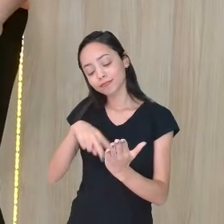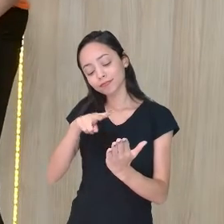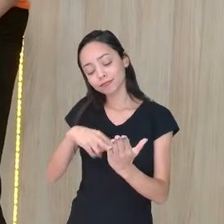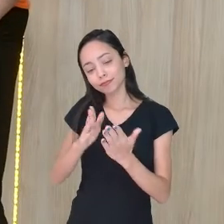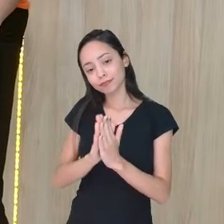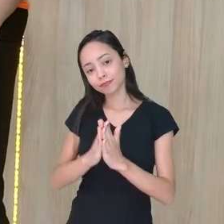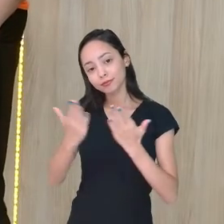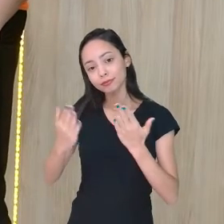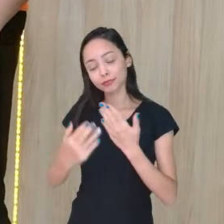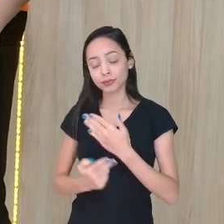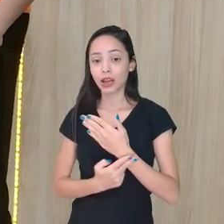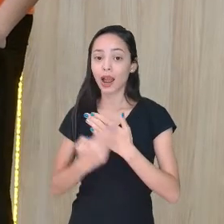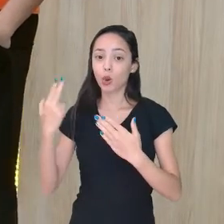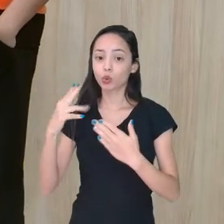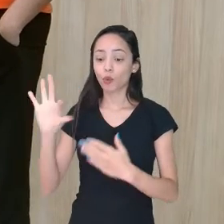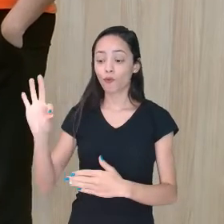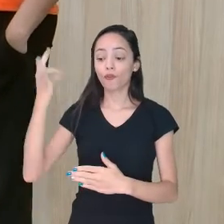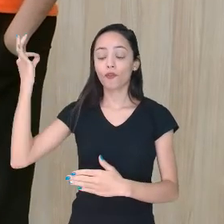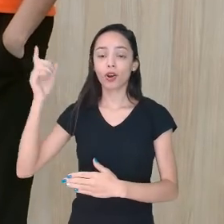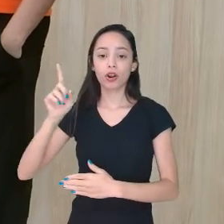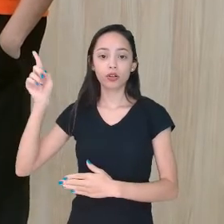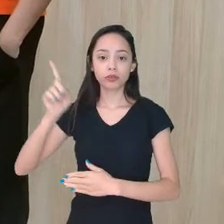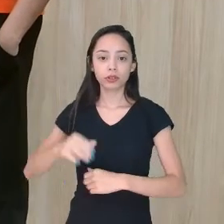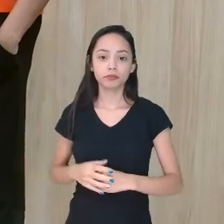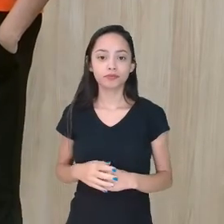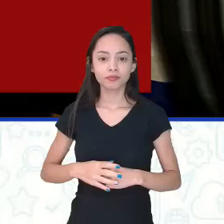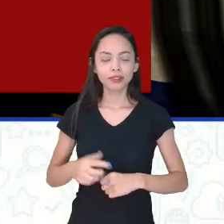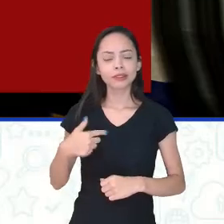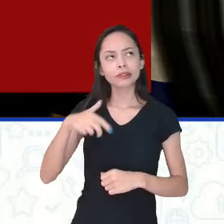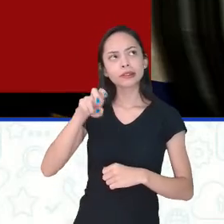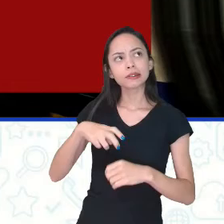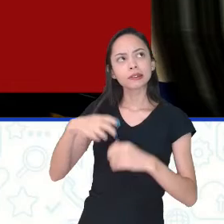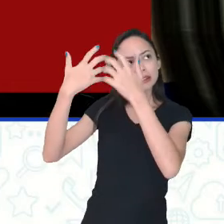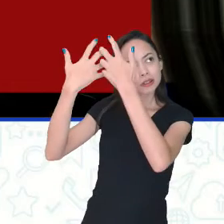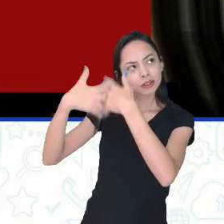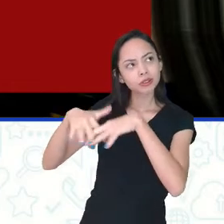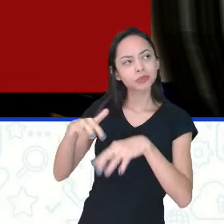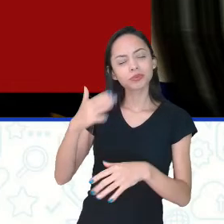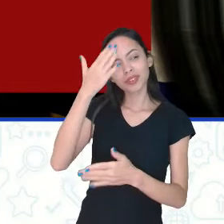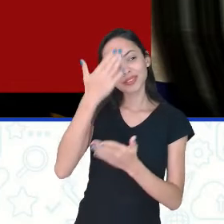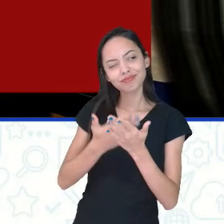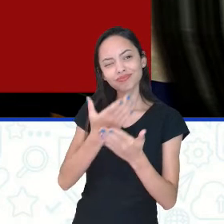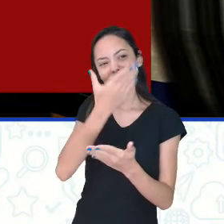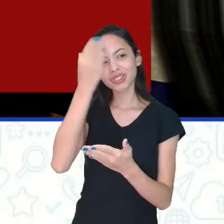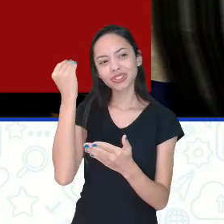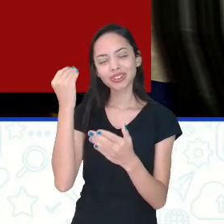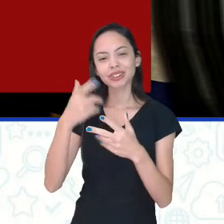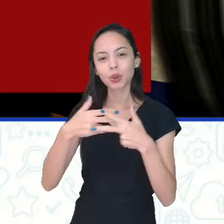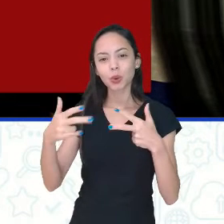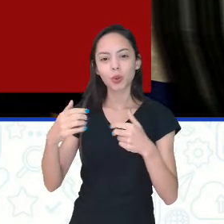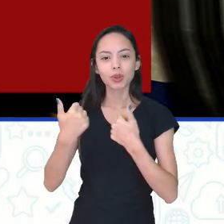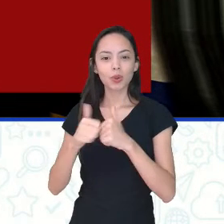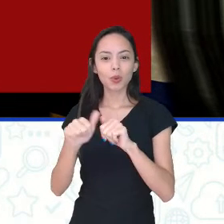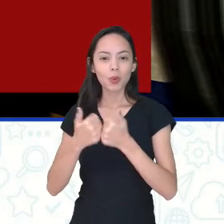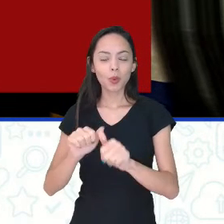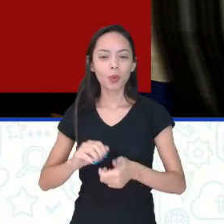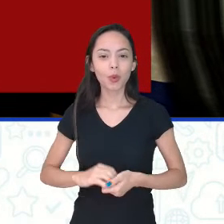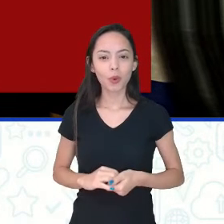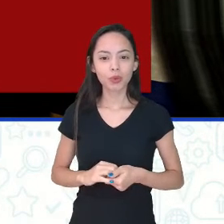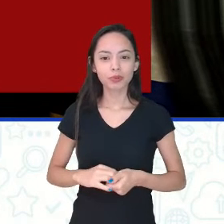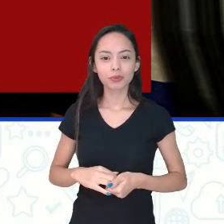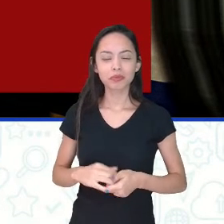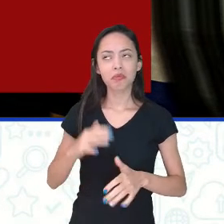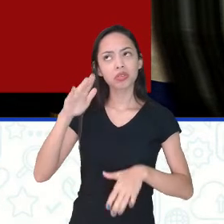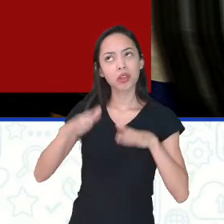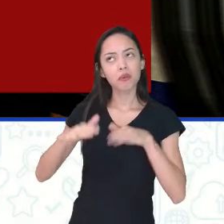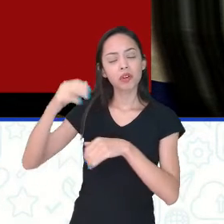gente? E eu sigo achando que esqueci algo no ônibus. Talvez a sombrinha, talvez o nó no peito. Porque eu gosto muito desse poema.